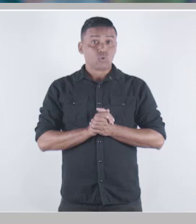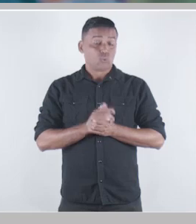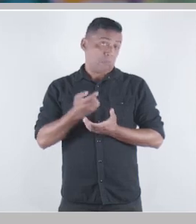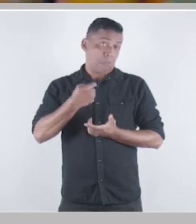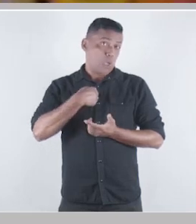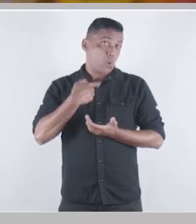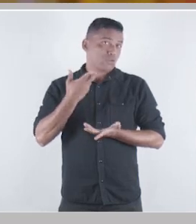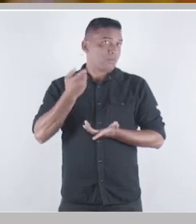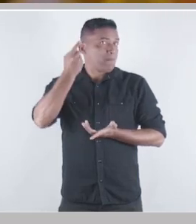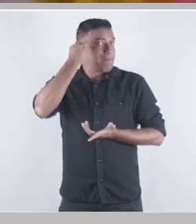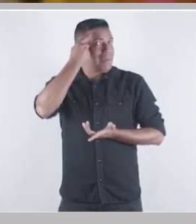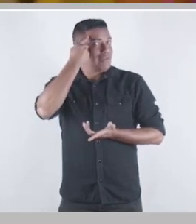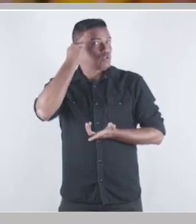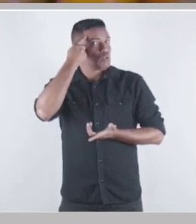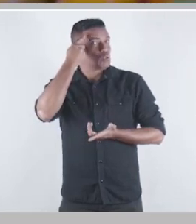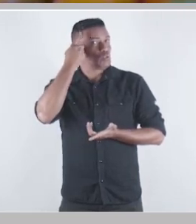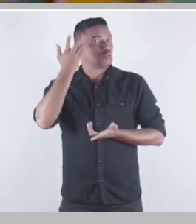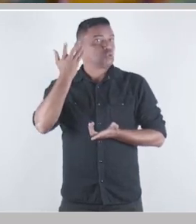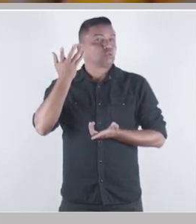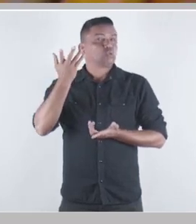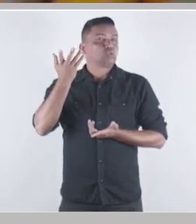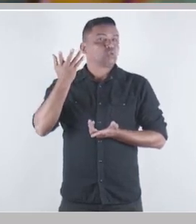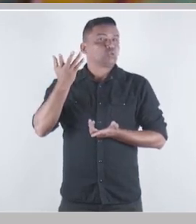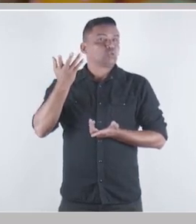tem essa ciência, assim,